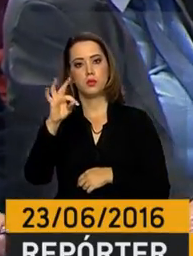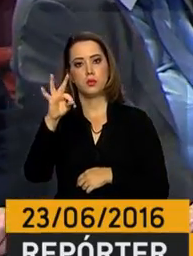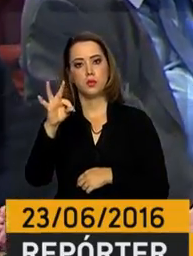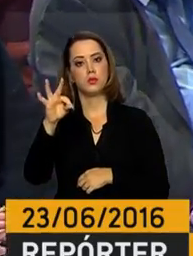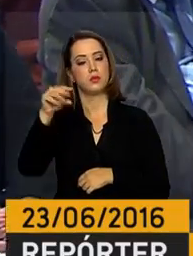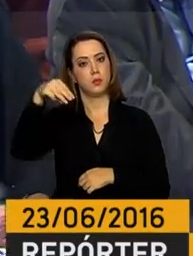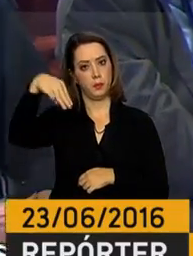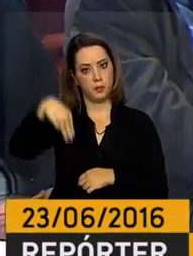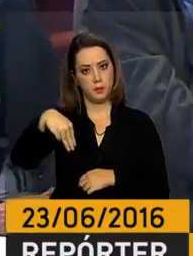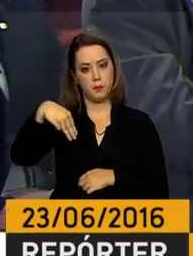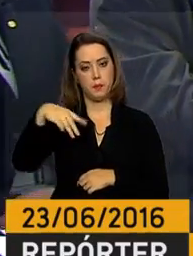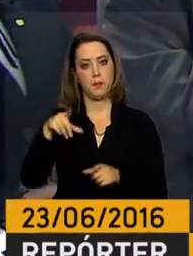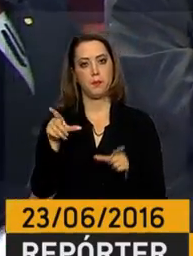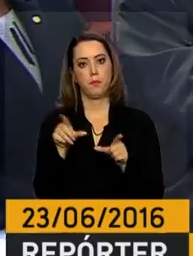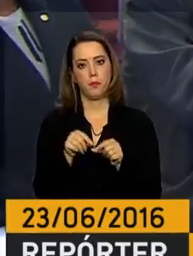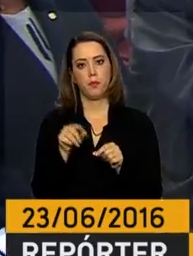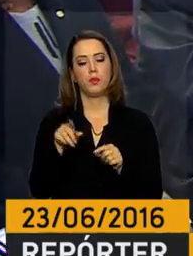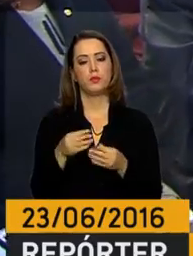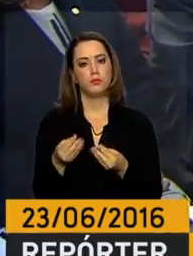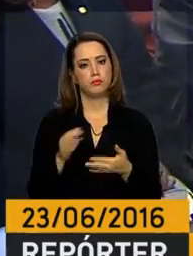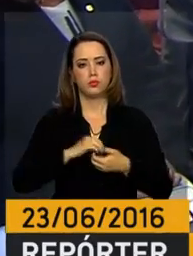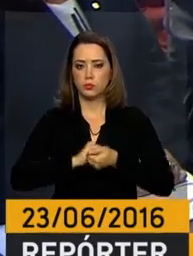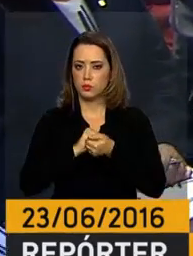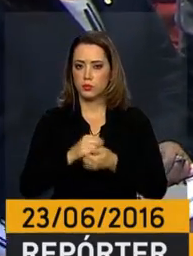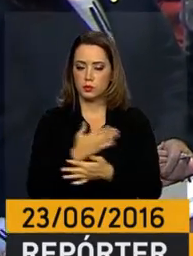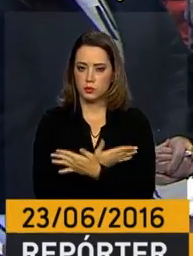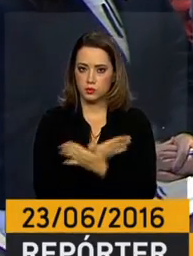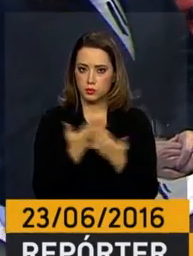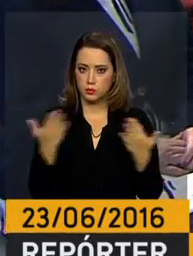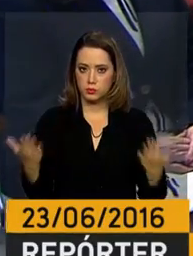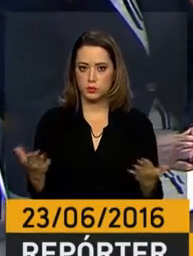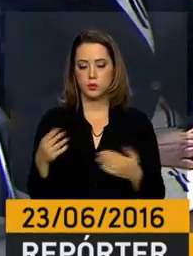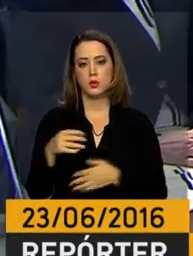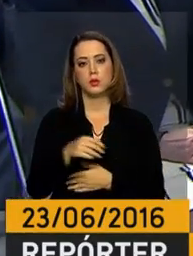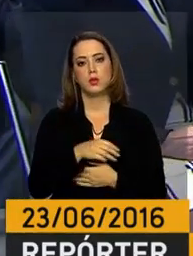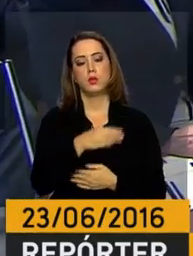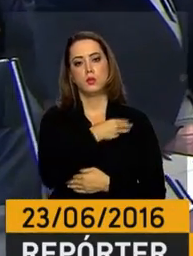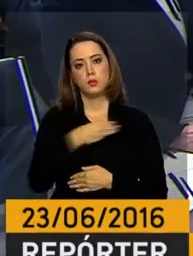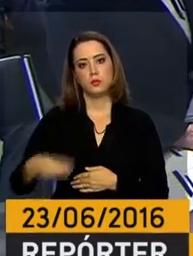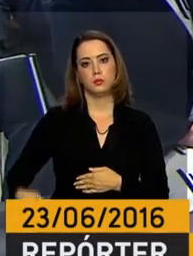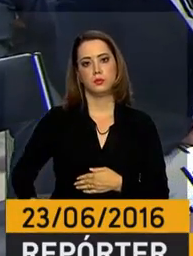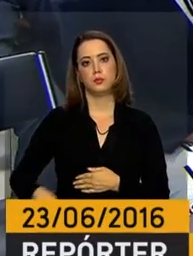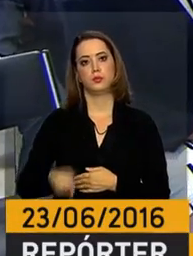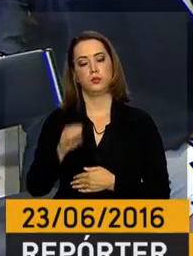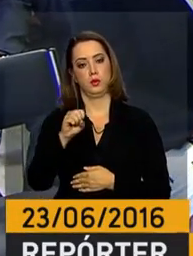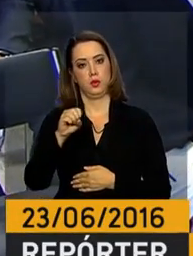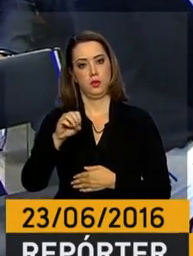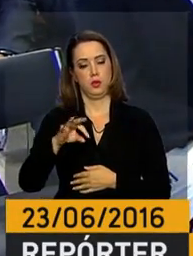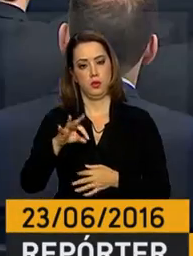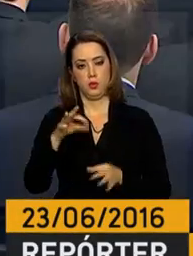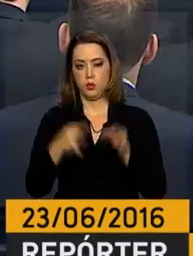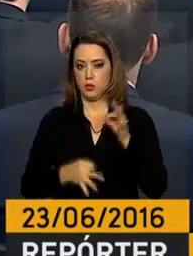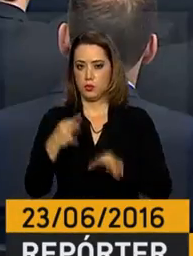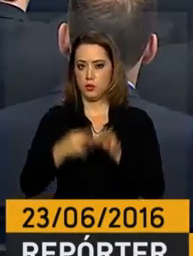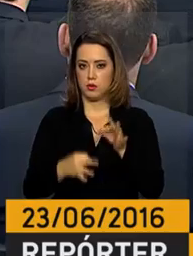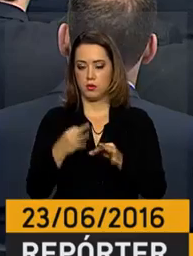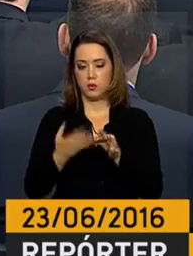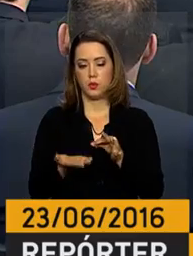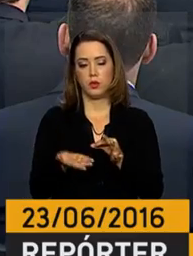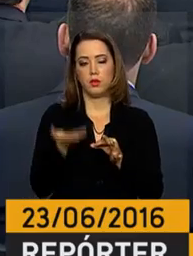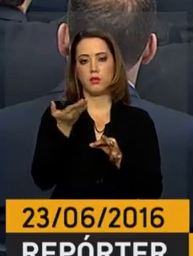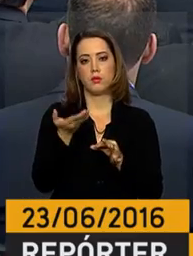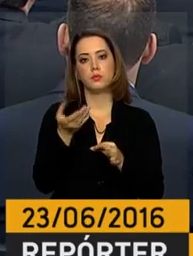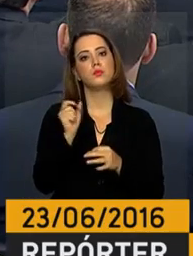Joseli por meio de quem cumprimento os ministros tribunais superiores aqui presentes Senor Edson Rodrigues